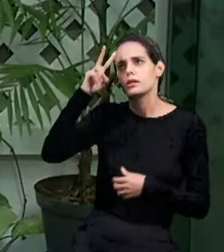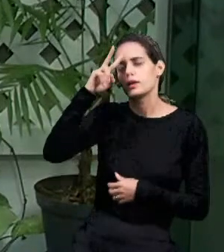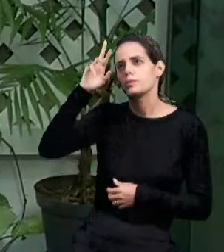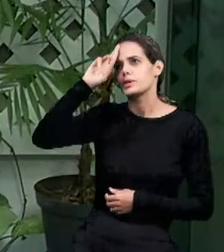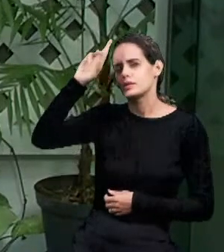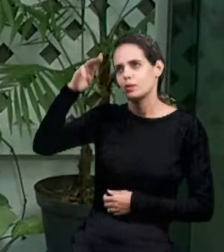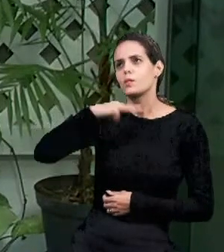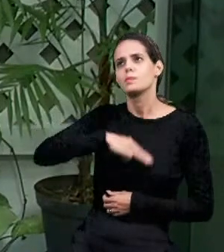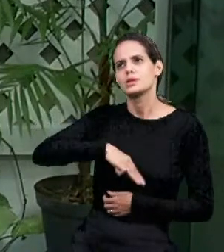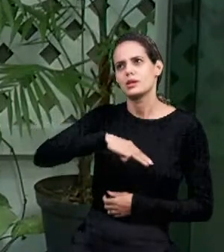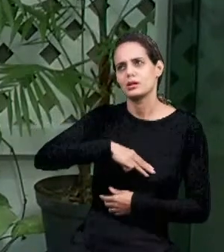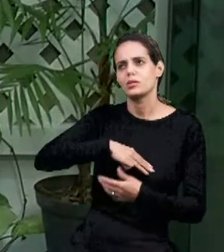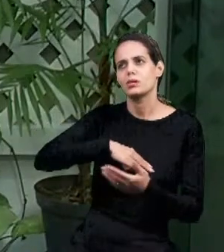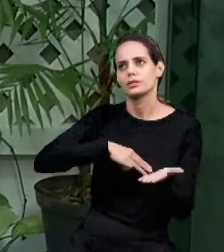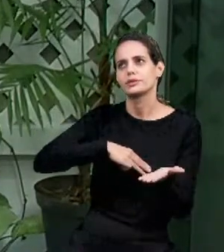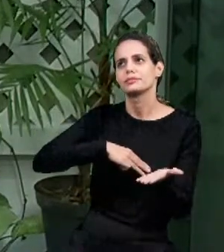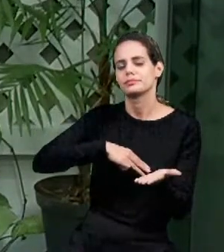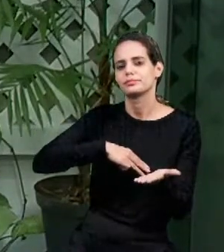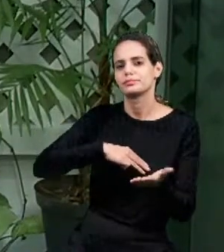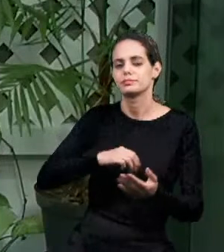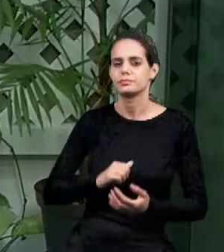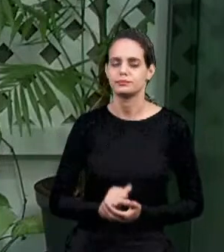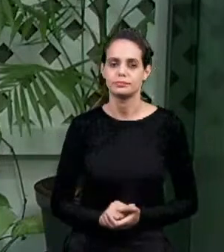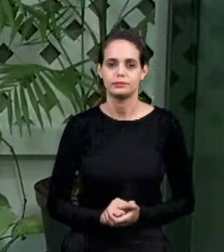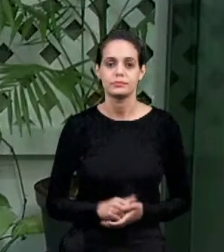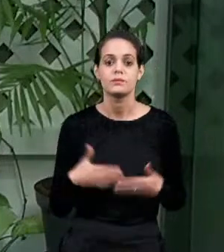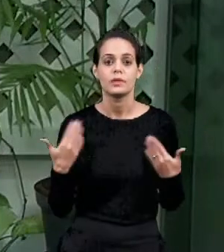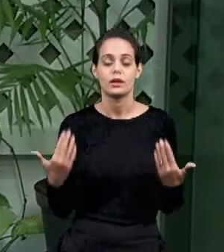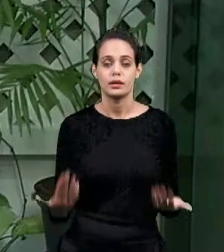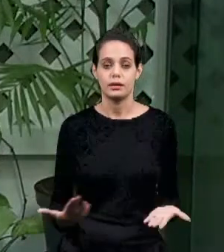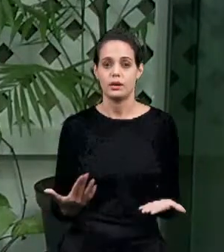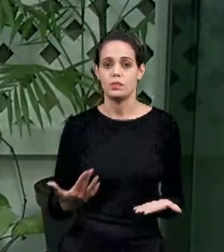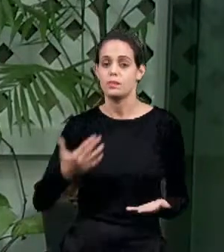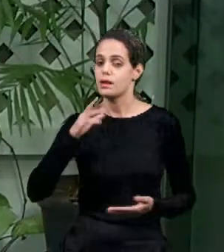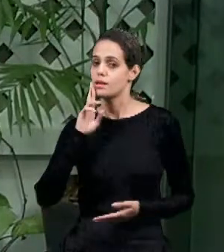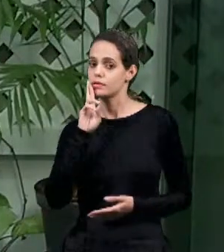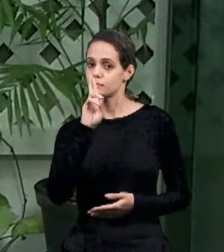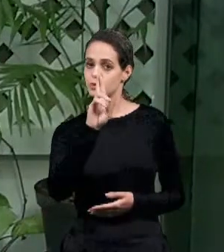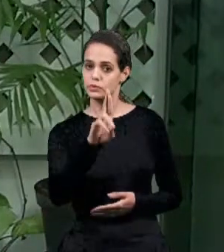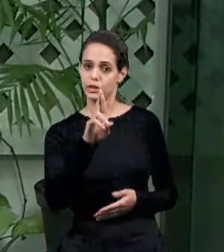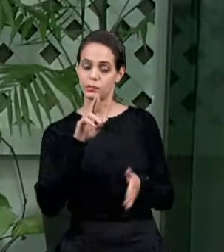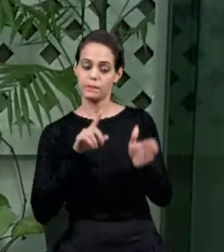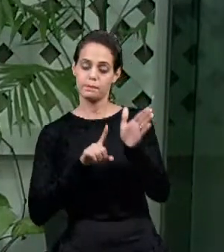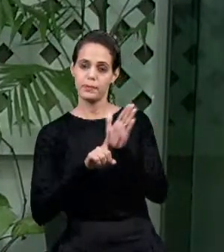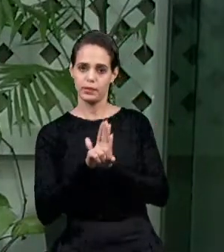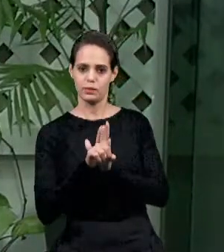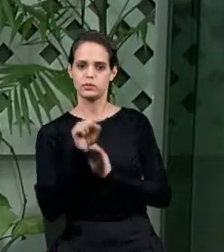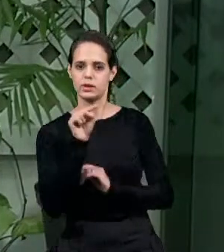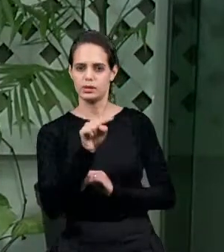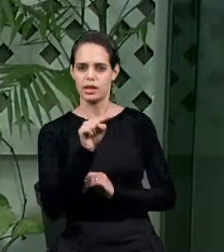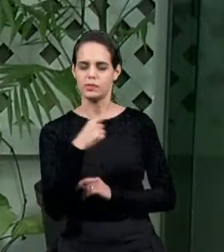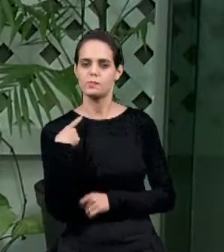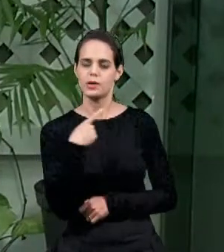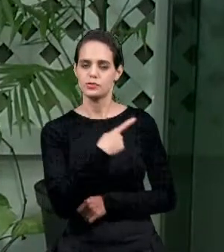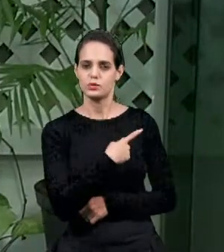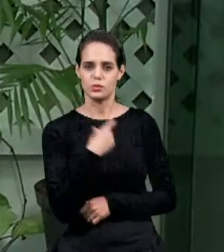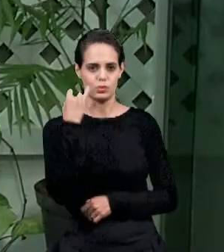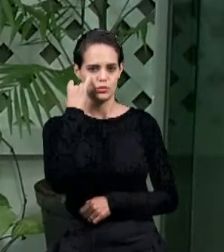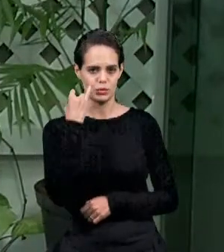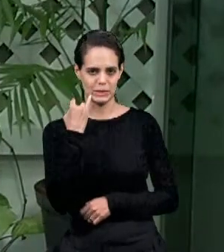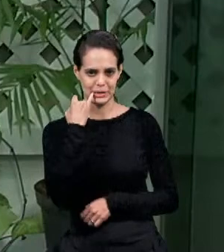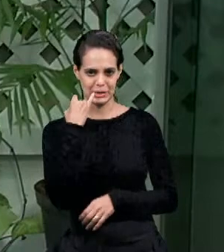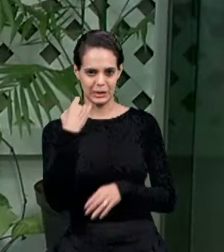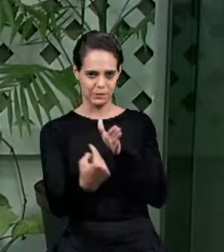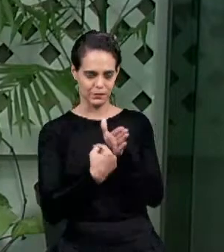irmãos, meus ouvintes, respondendo aqui a pergunta do pastor Josias, buscando uma